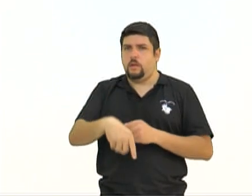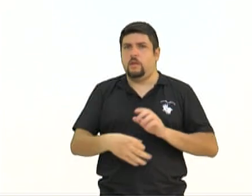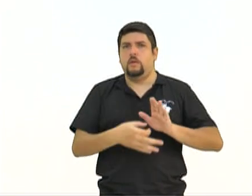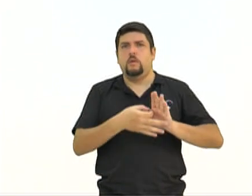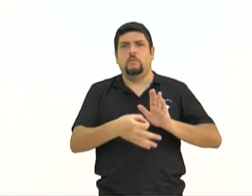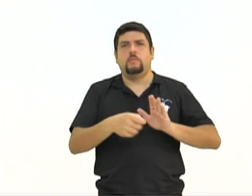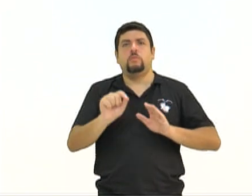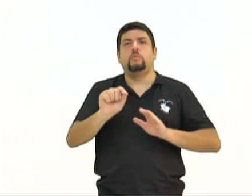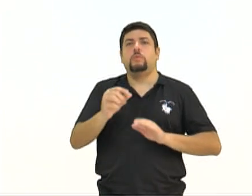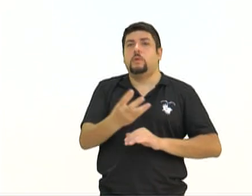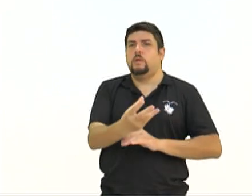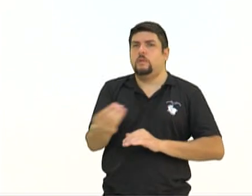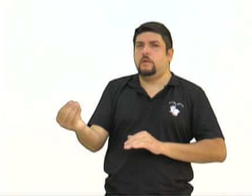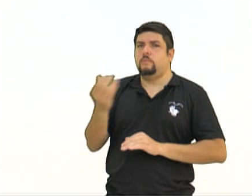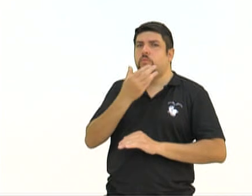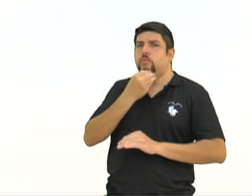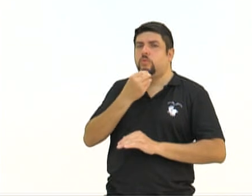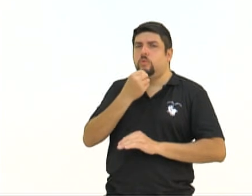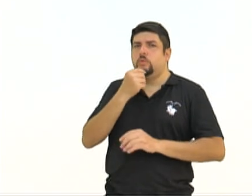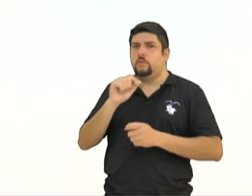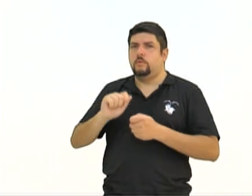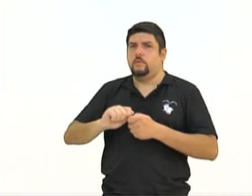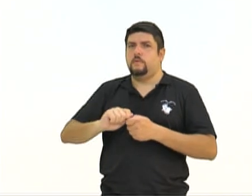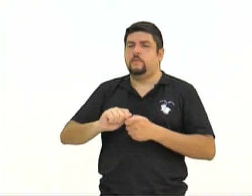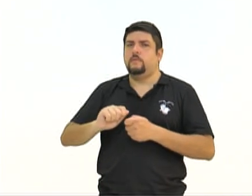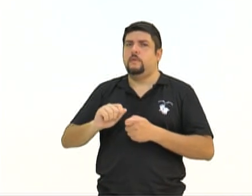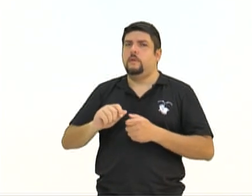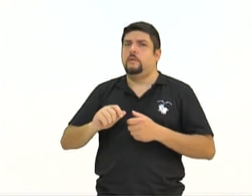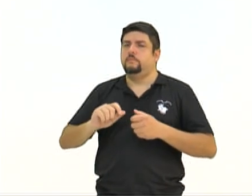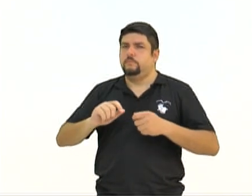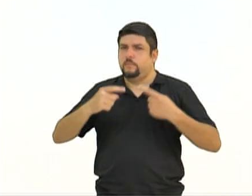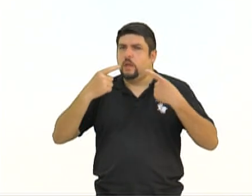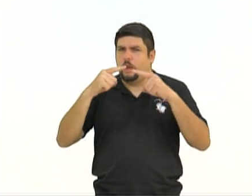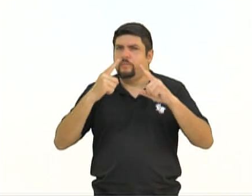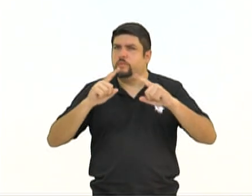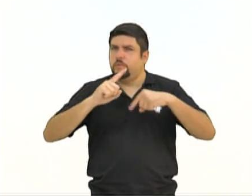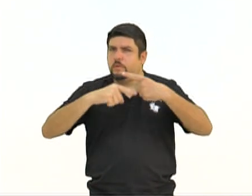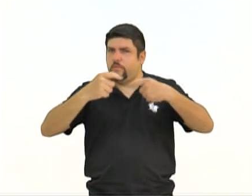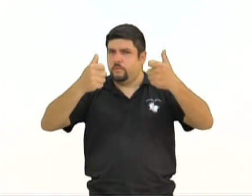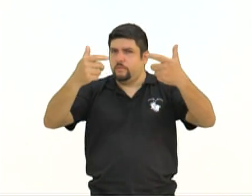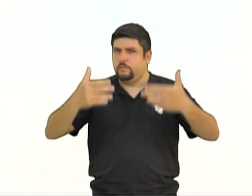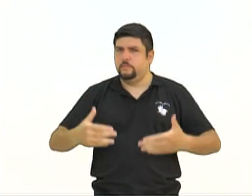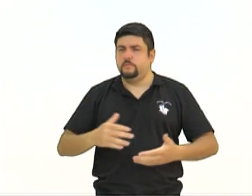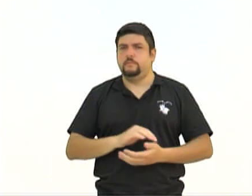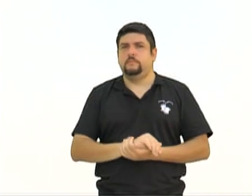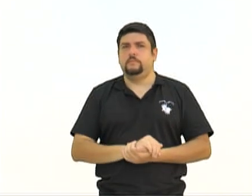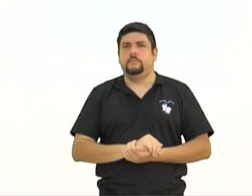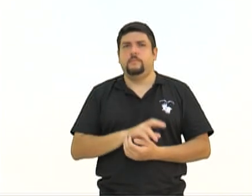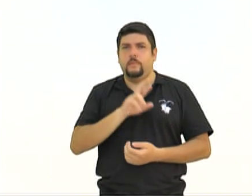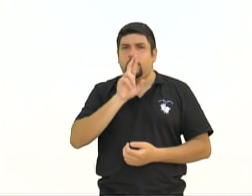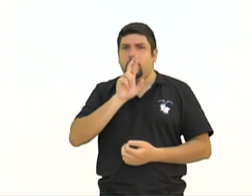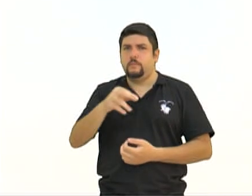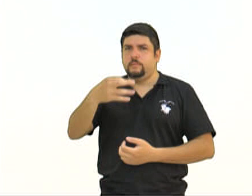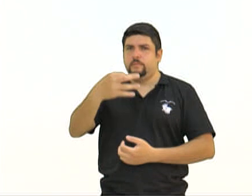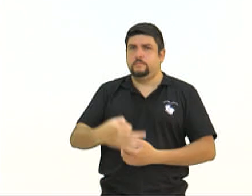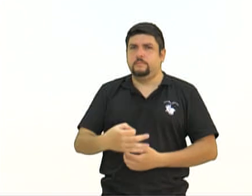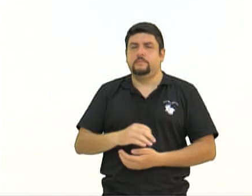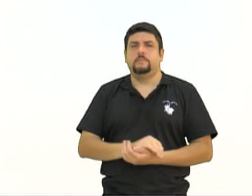dos homens. Ela fala bastante sobre isso na música, ok? Então, aqui que estão as respostas corretas,